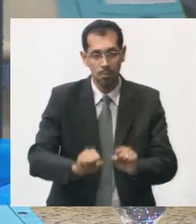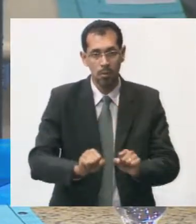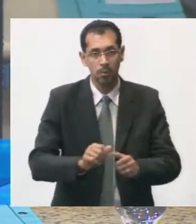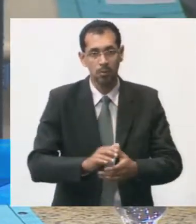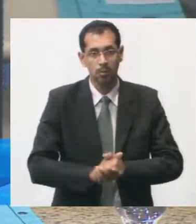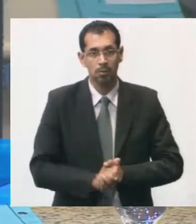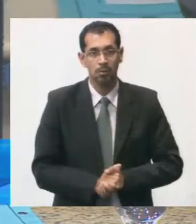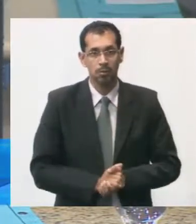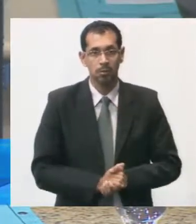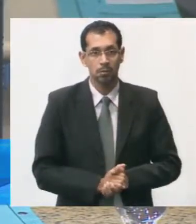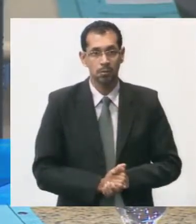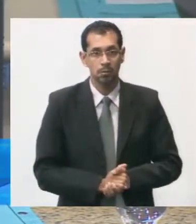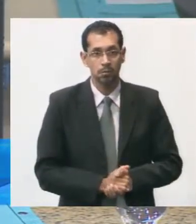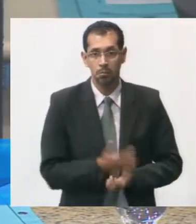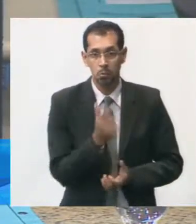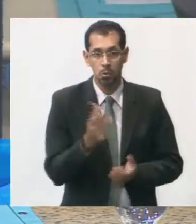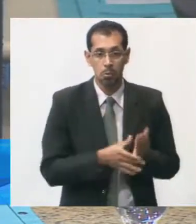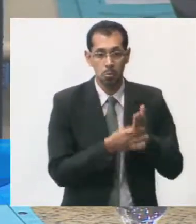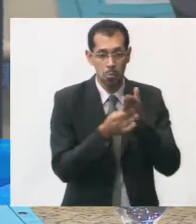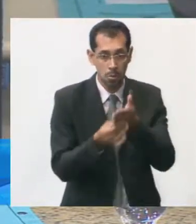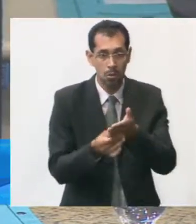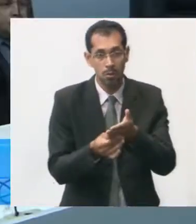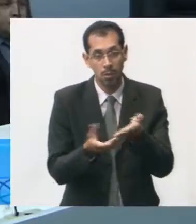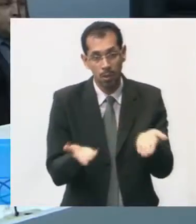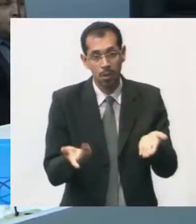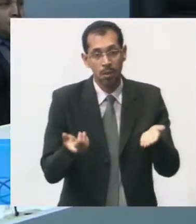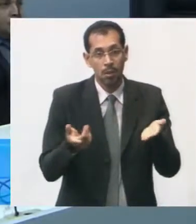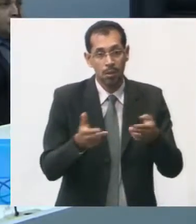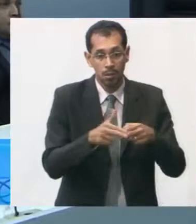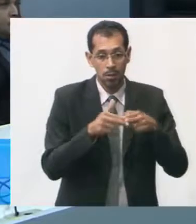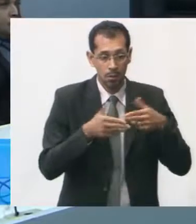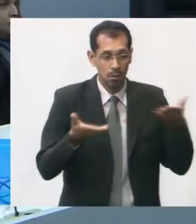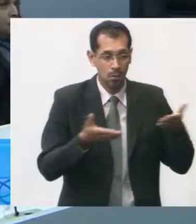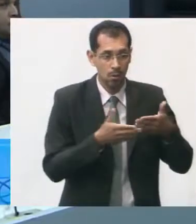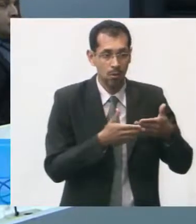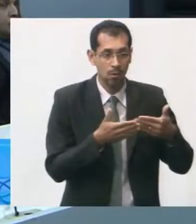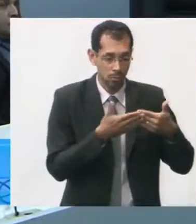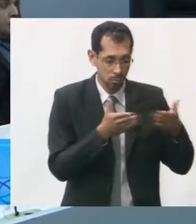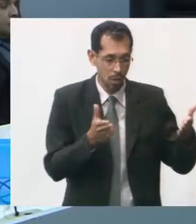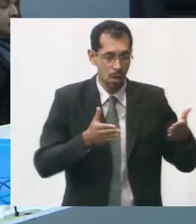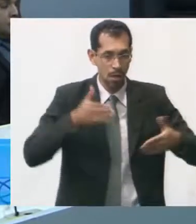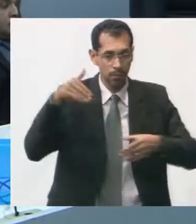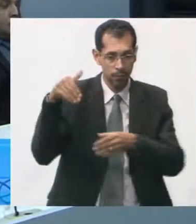Não havendo quem queira encaminhar, a matéria entra em votação. Sim, aprova, não rejeita.